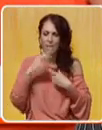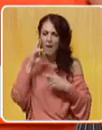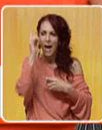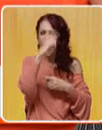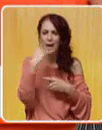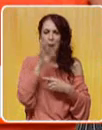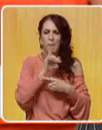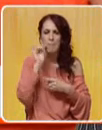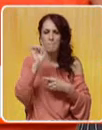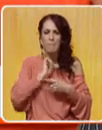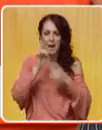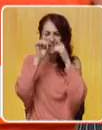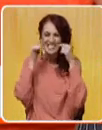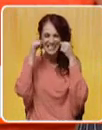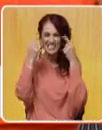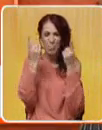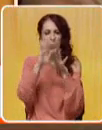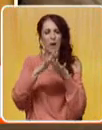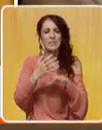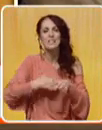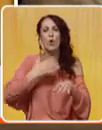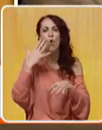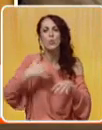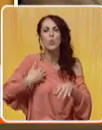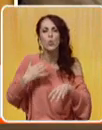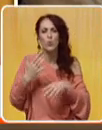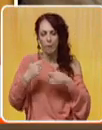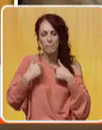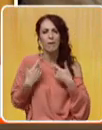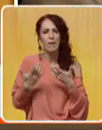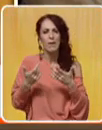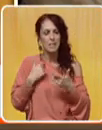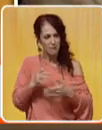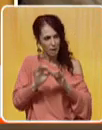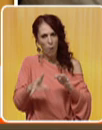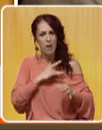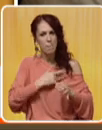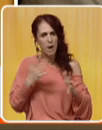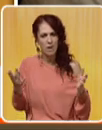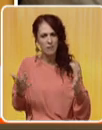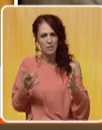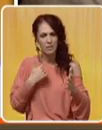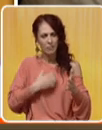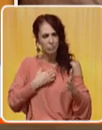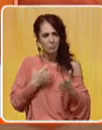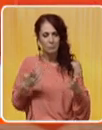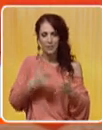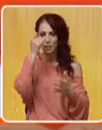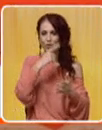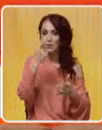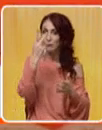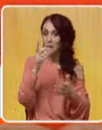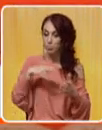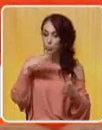a cara deles muito sorridente pelo orgulho que tinham em mim e isso era uma forma de amar como outra qualquer a história da